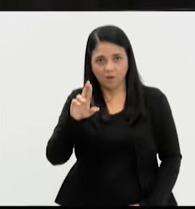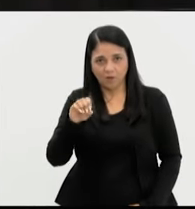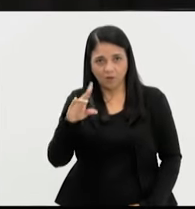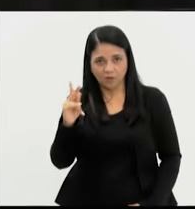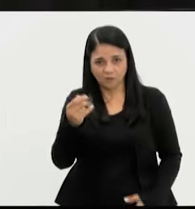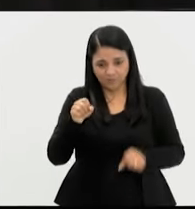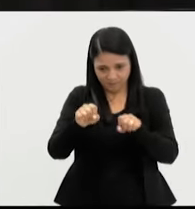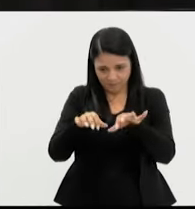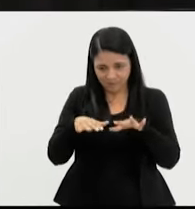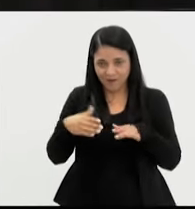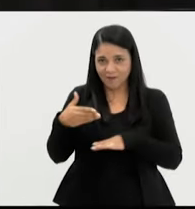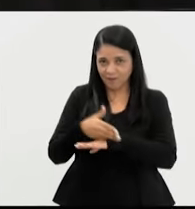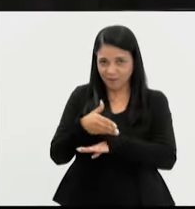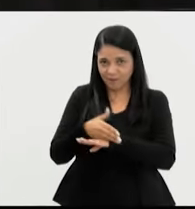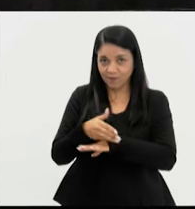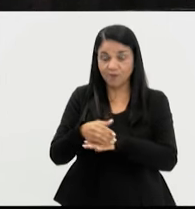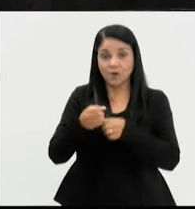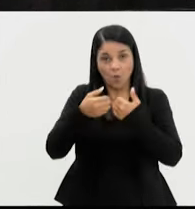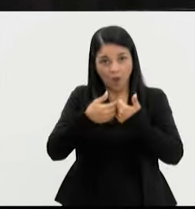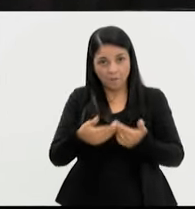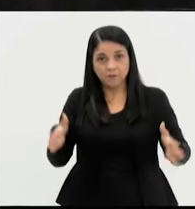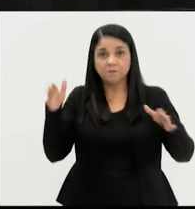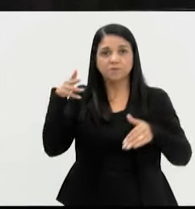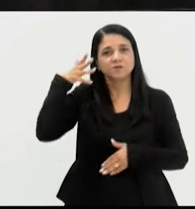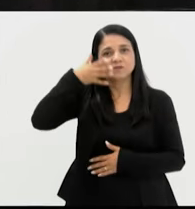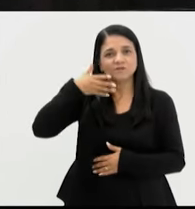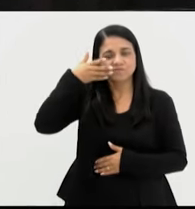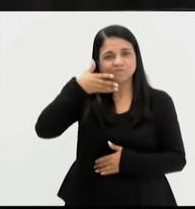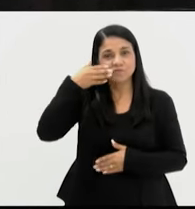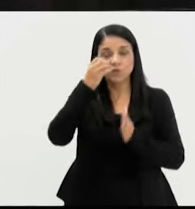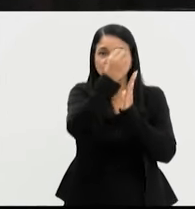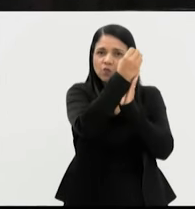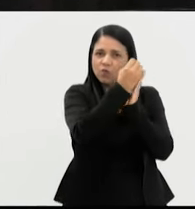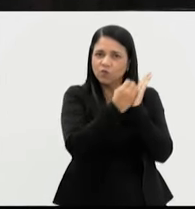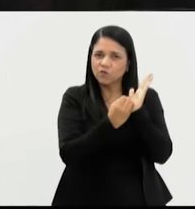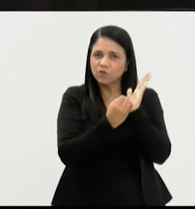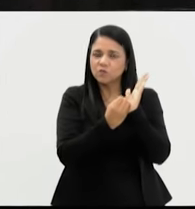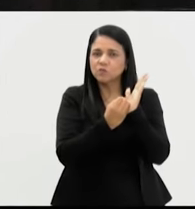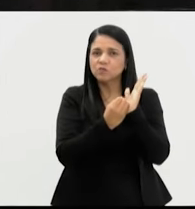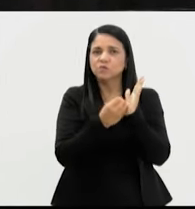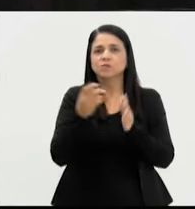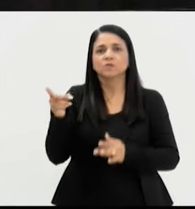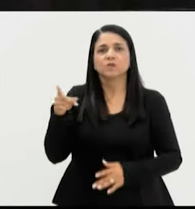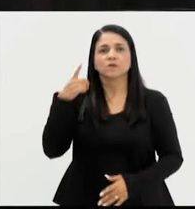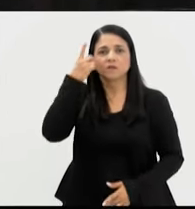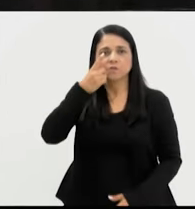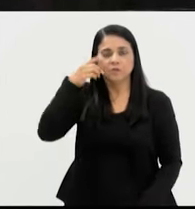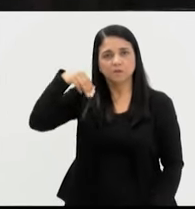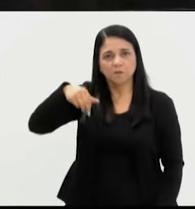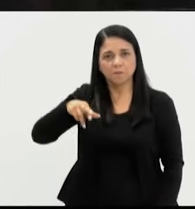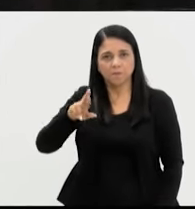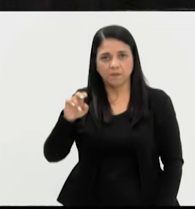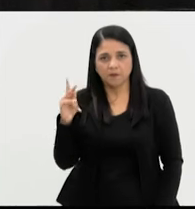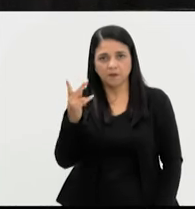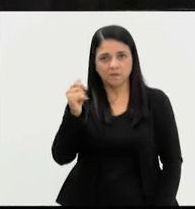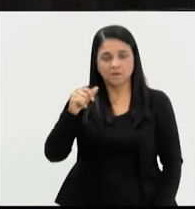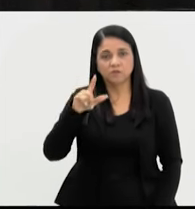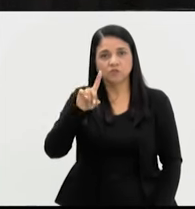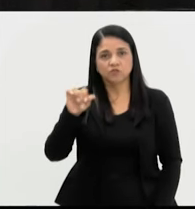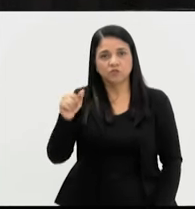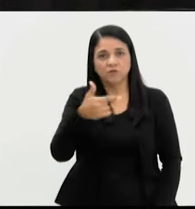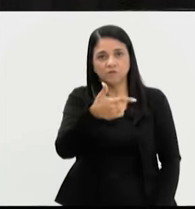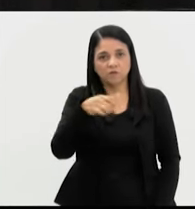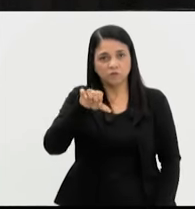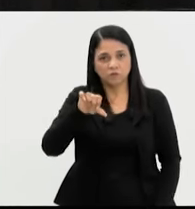abri o meu discurso citando o ofício da deputada Marta Rocha de 29 de